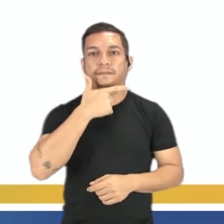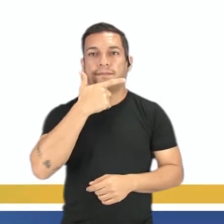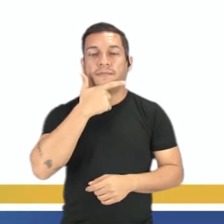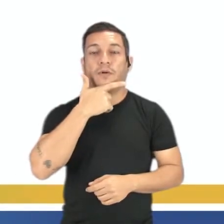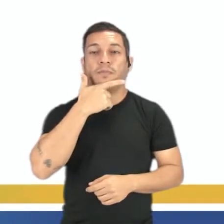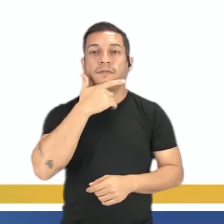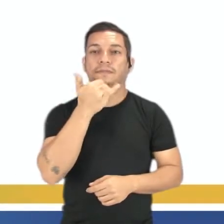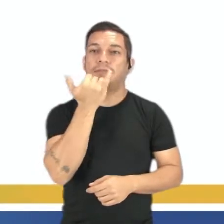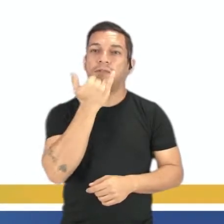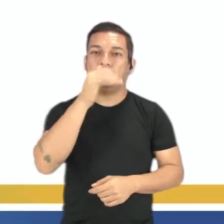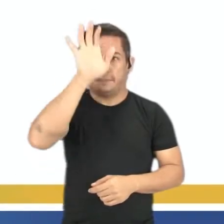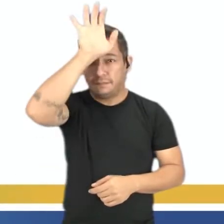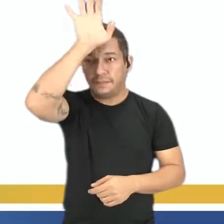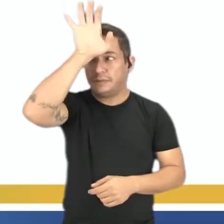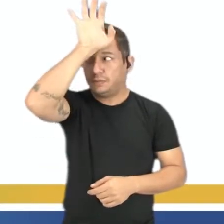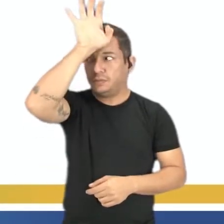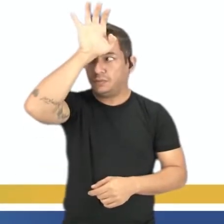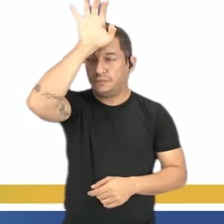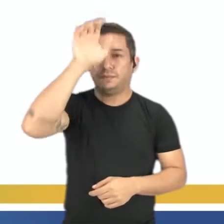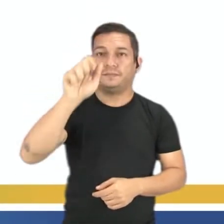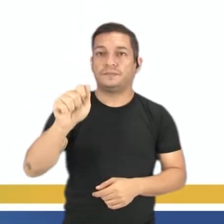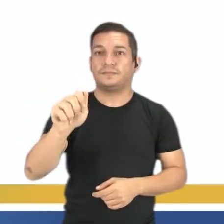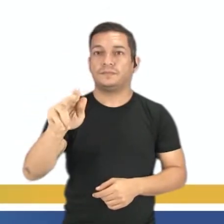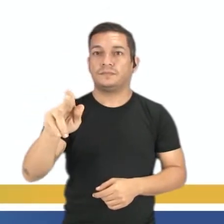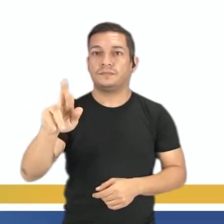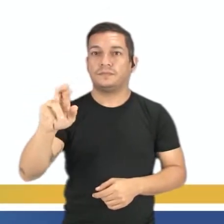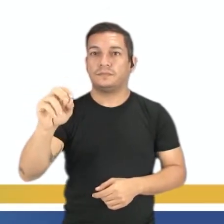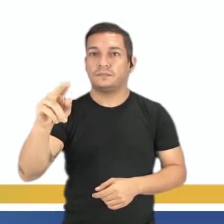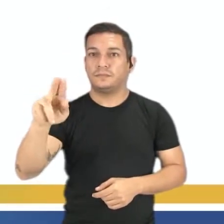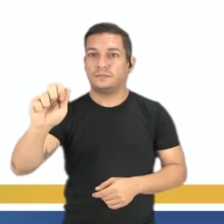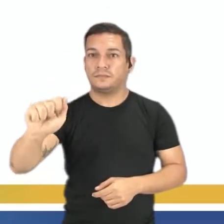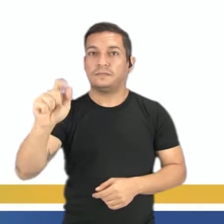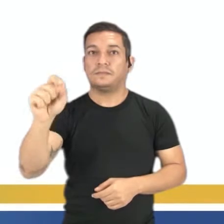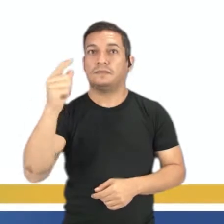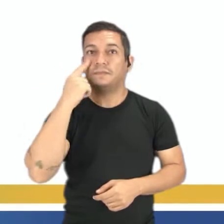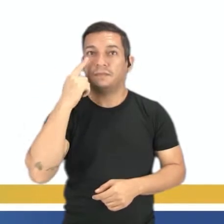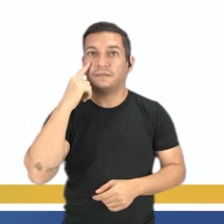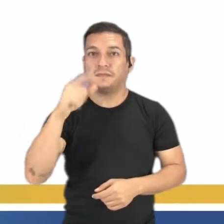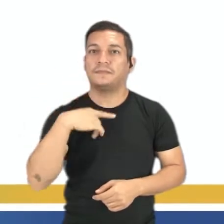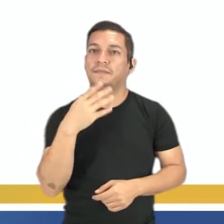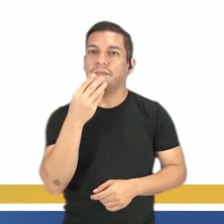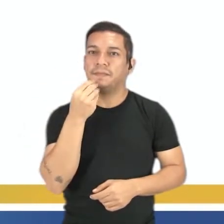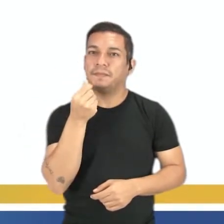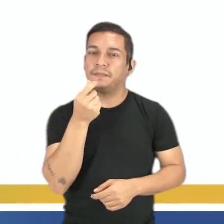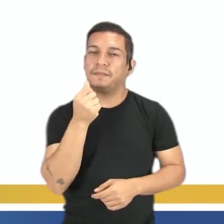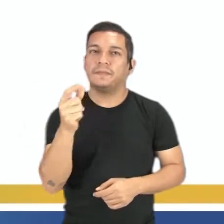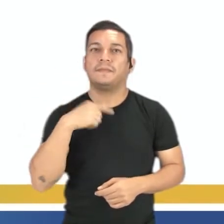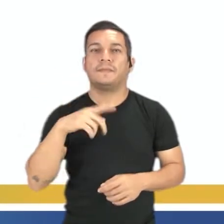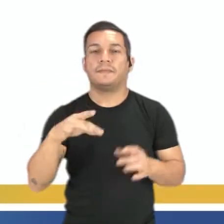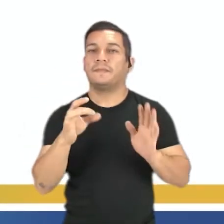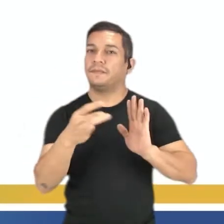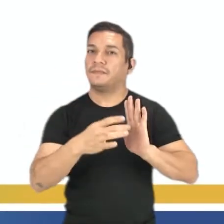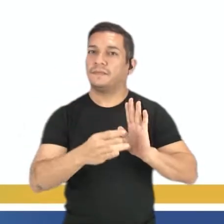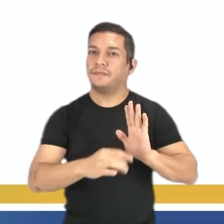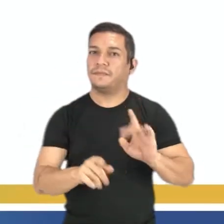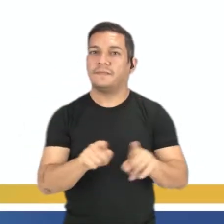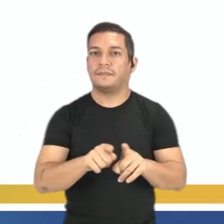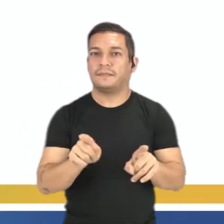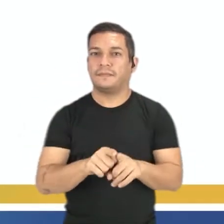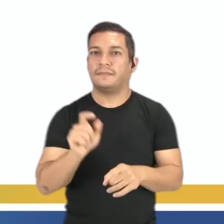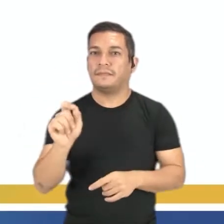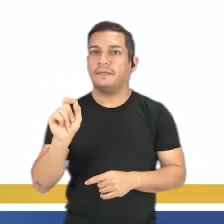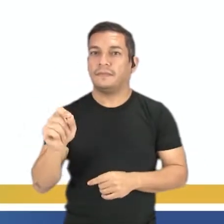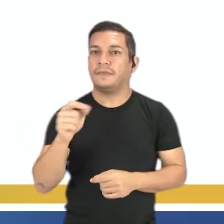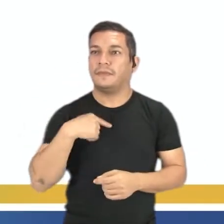Na parte superior, do lado direito, está escrito Presunto Saboroso Aurora, destacado. Qual é o nome